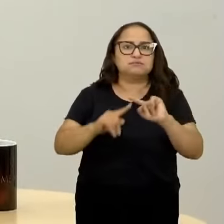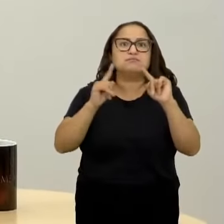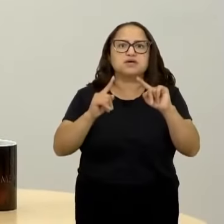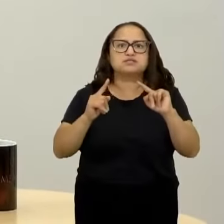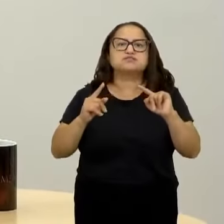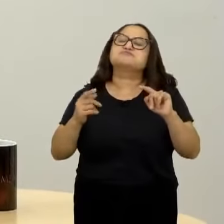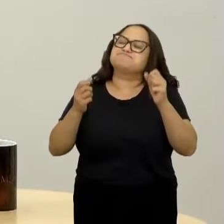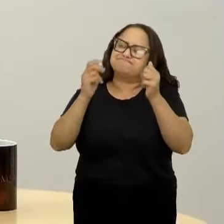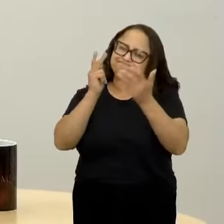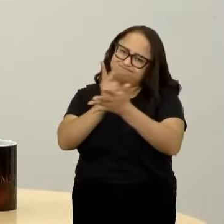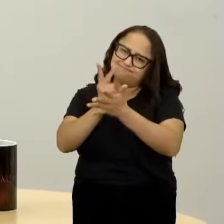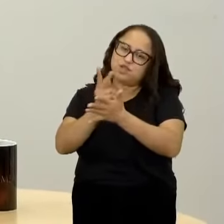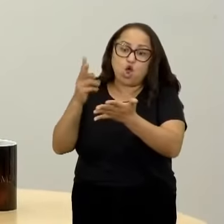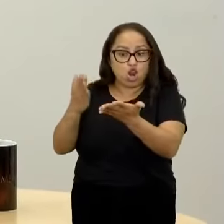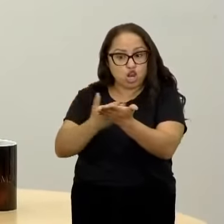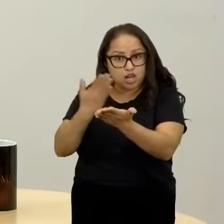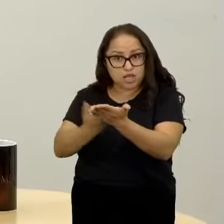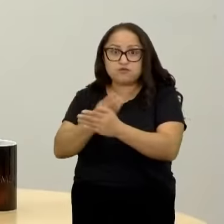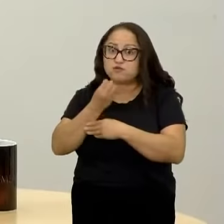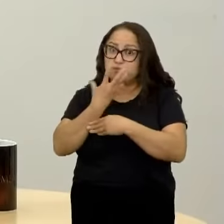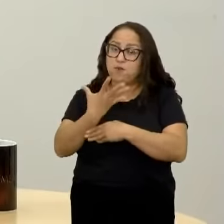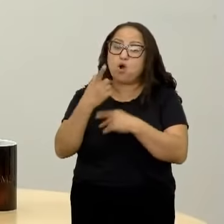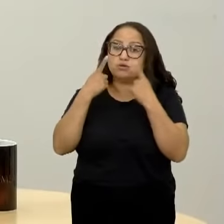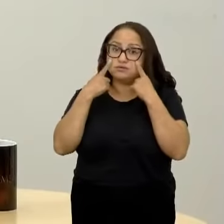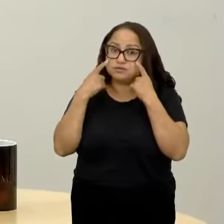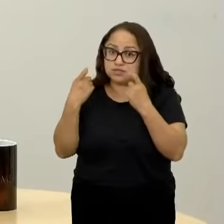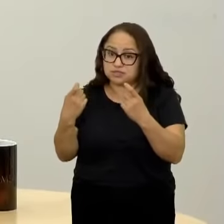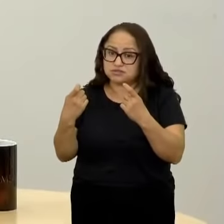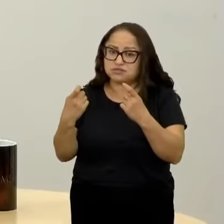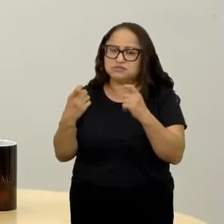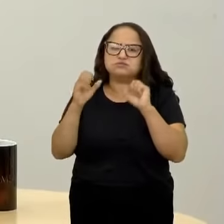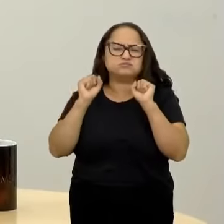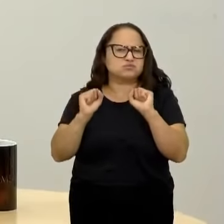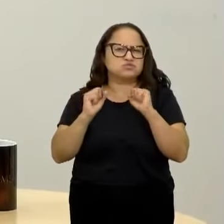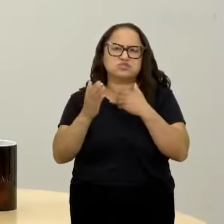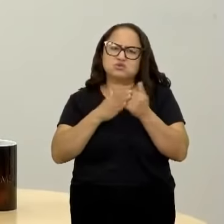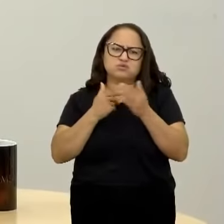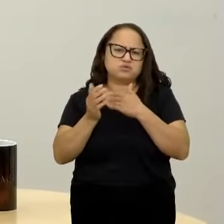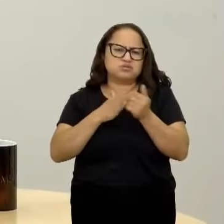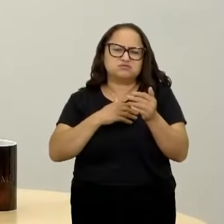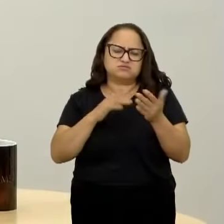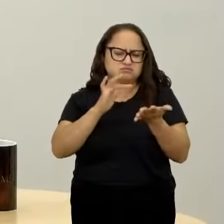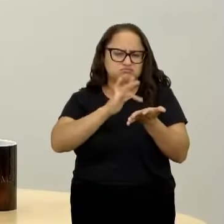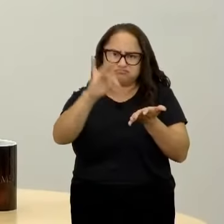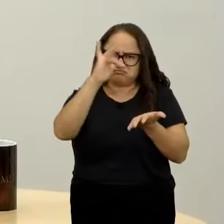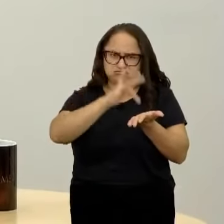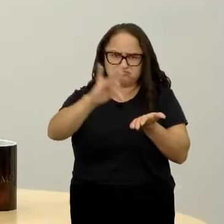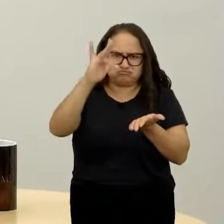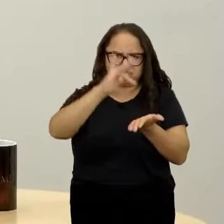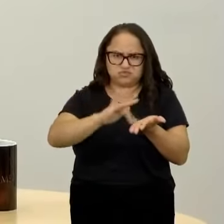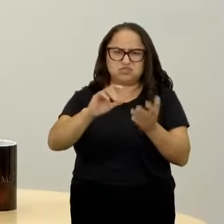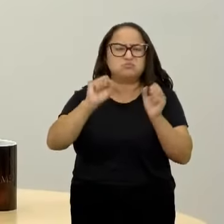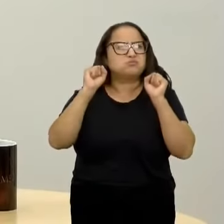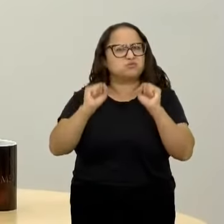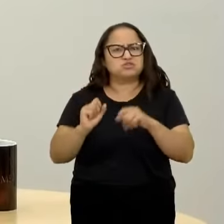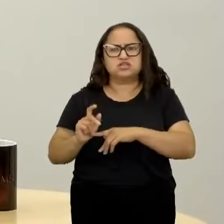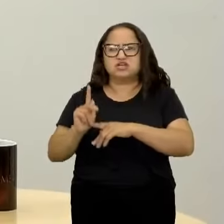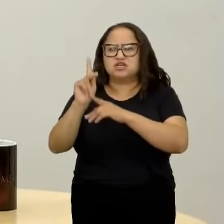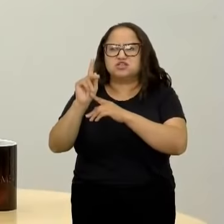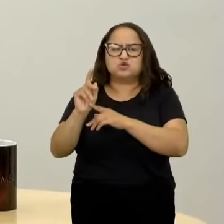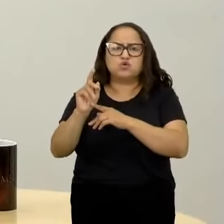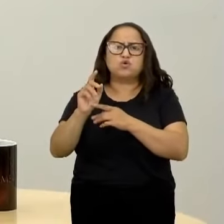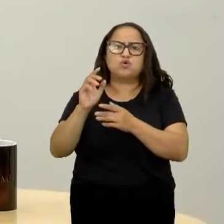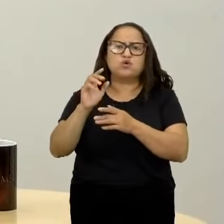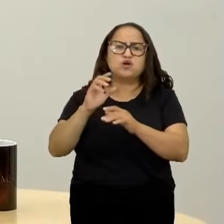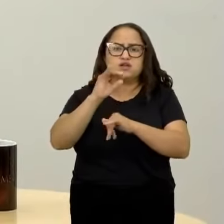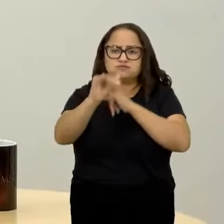livro o livro sempre é muito interessante E aí quando fala o livro né pegar o livro de brochura pode ser no tablet pode ser no tinder Pode